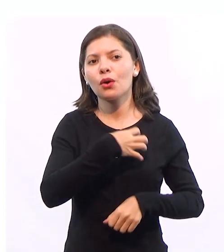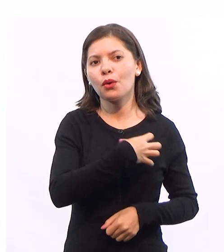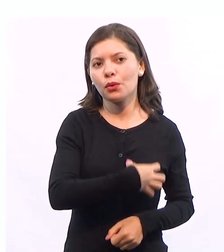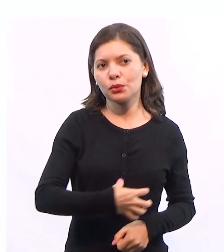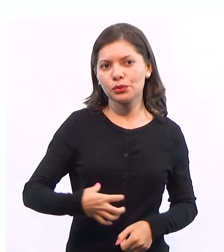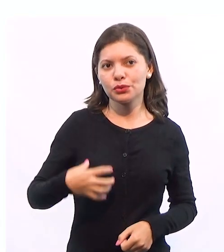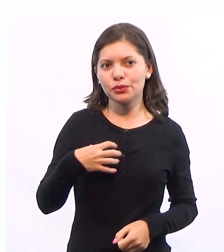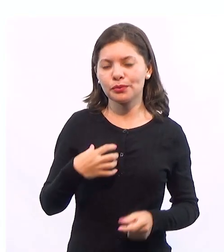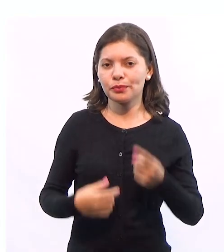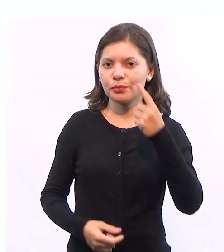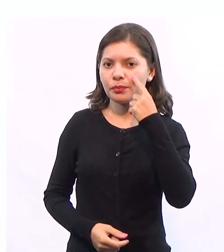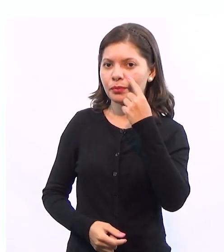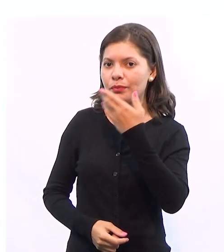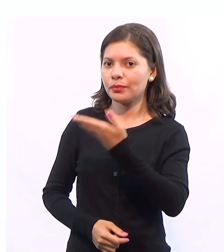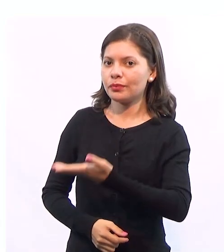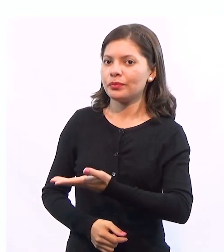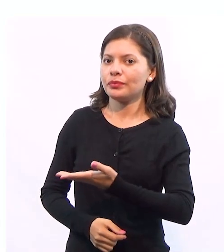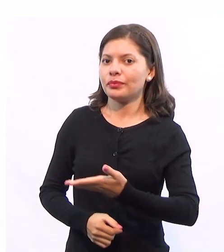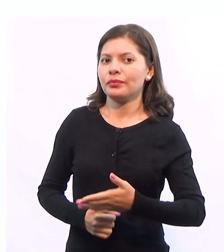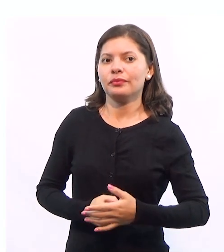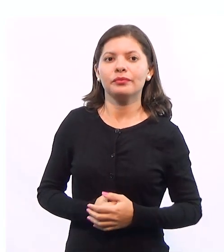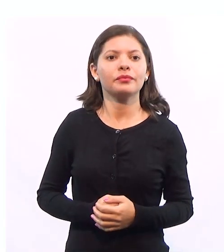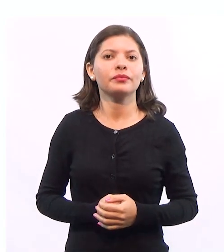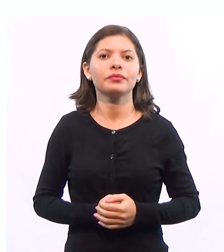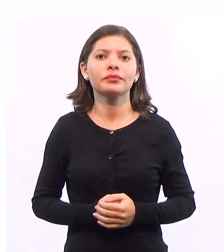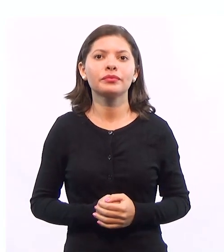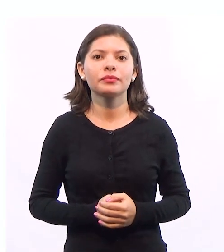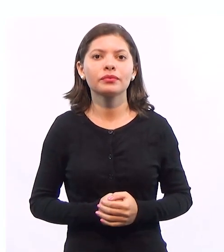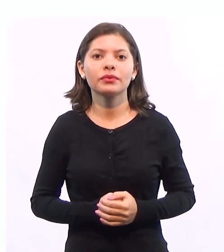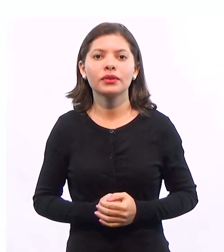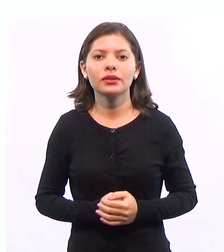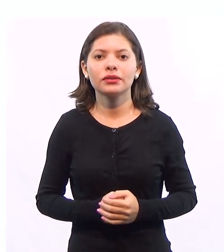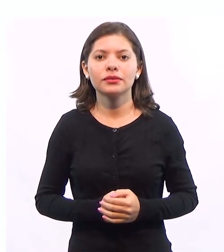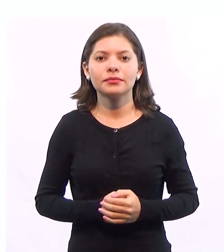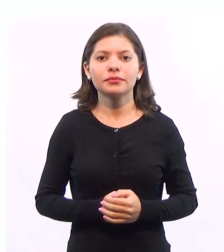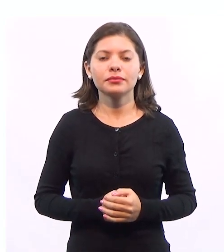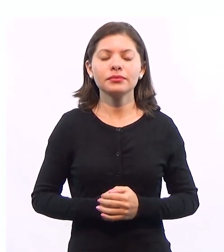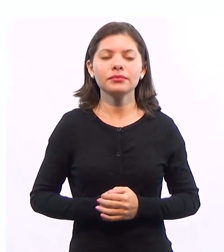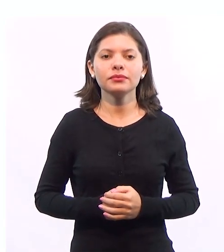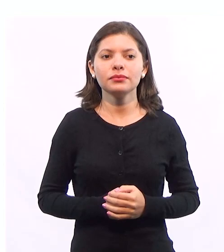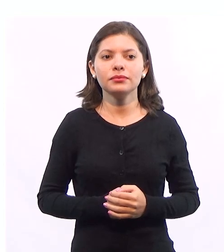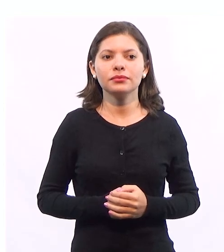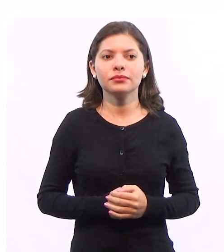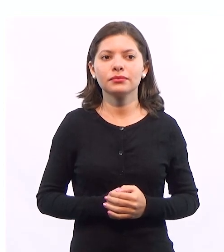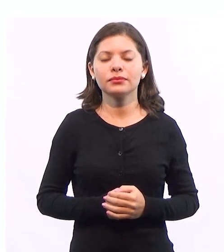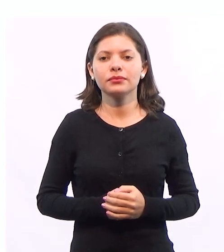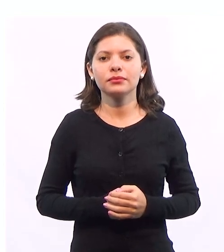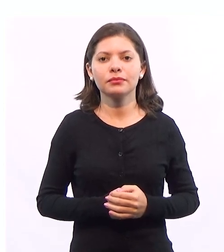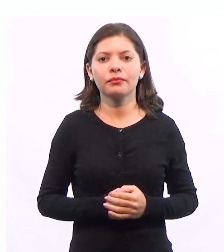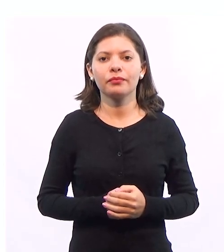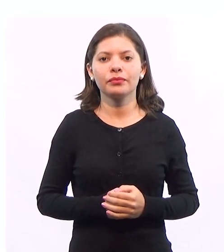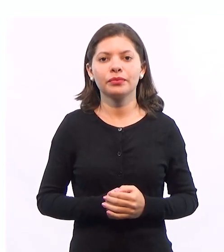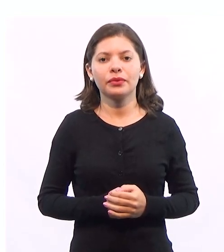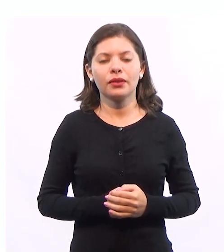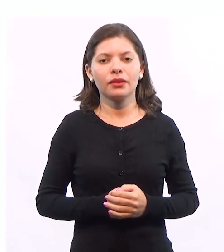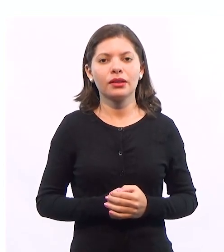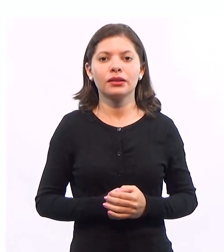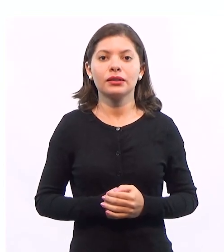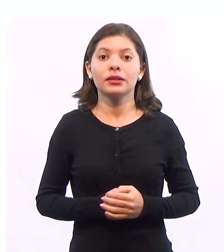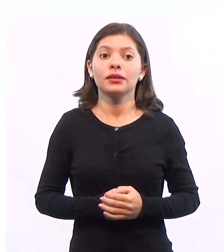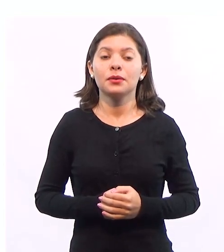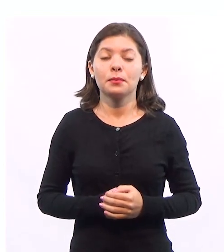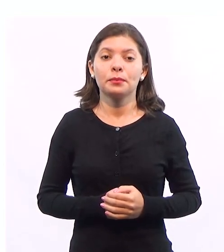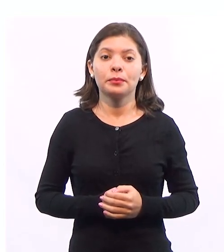né, o timo, né, o fígado, o estômago, o pâncreas, né, pulmões, rim, né, o sistema excretor como um todo, o